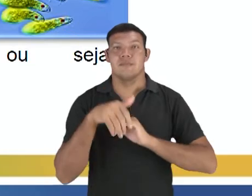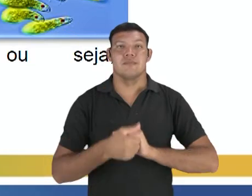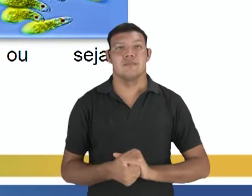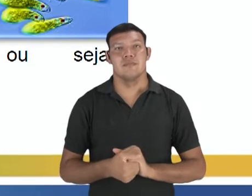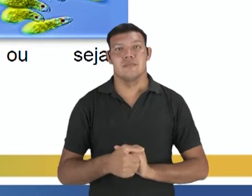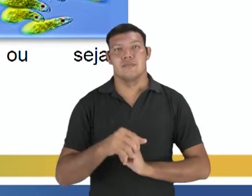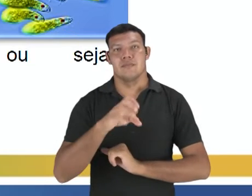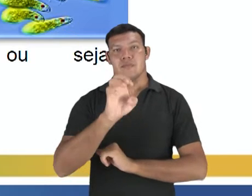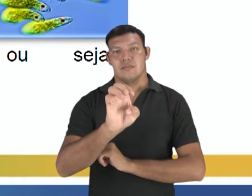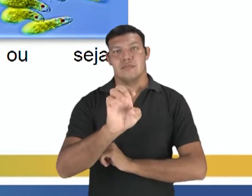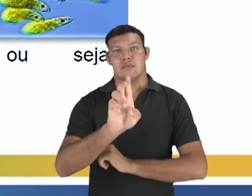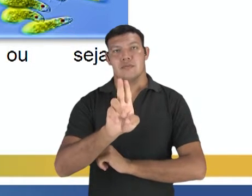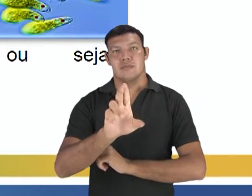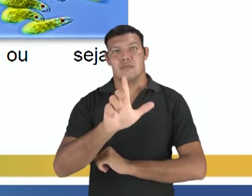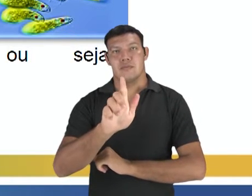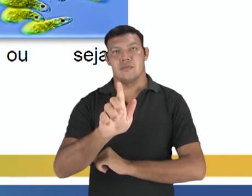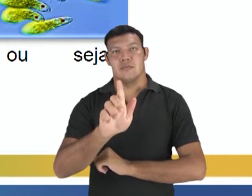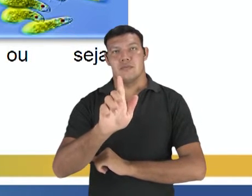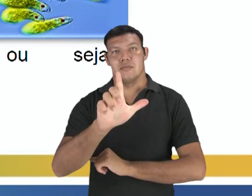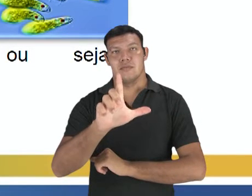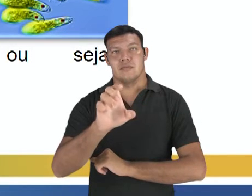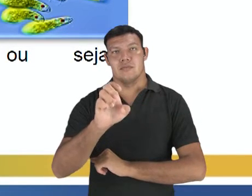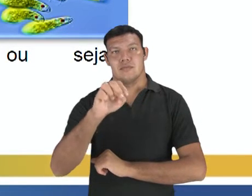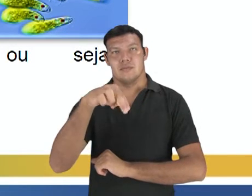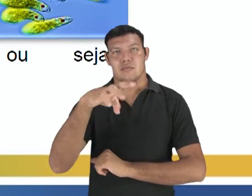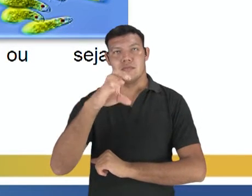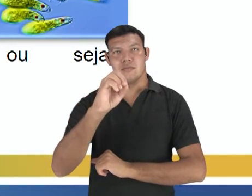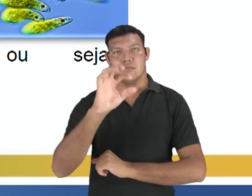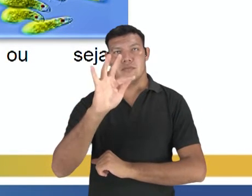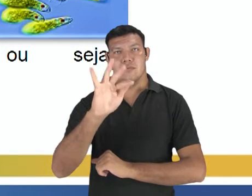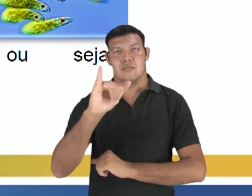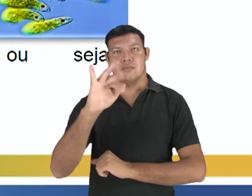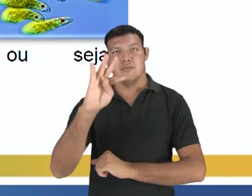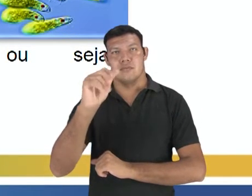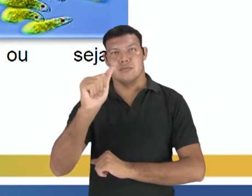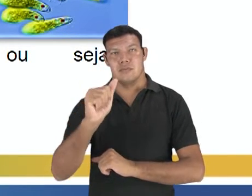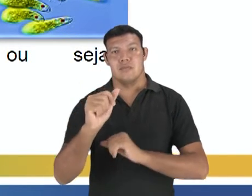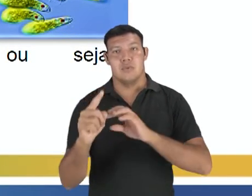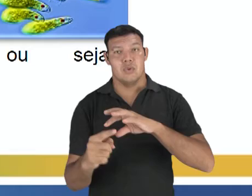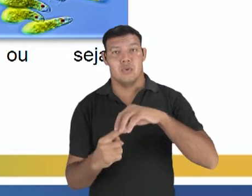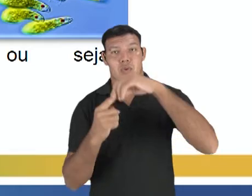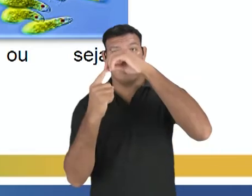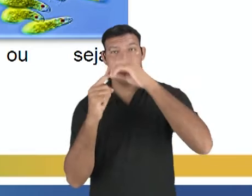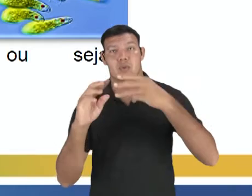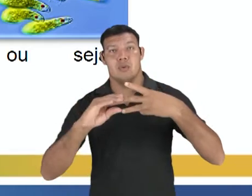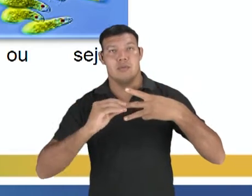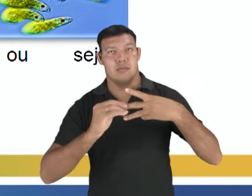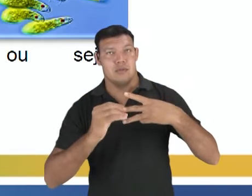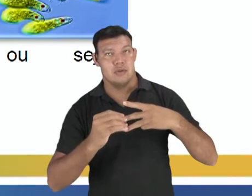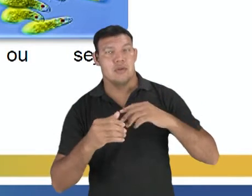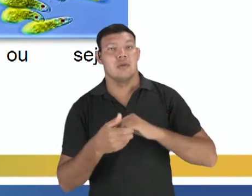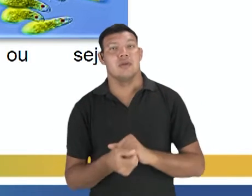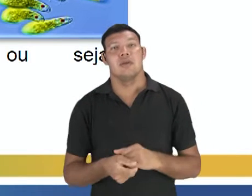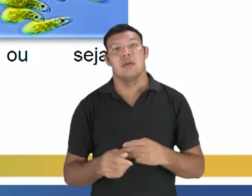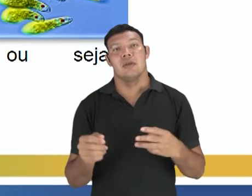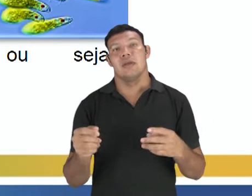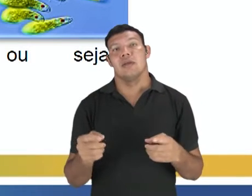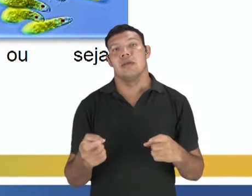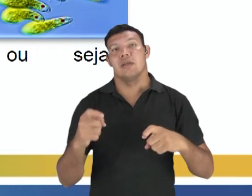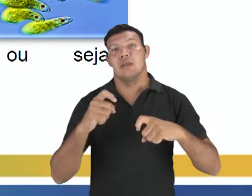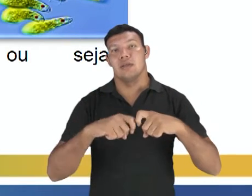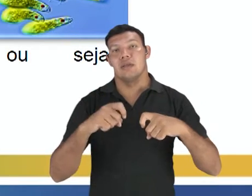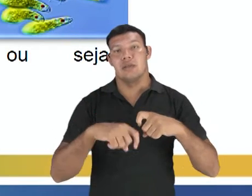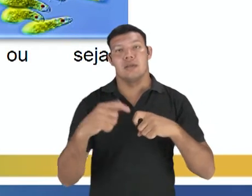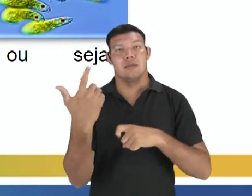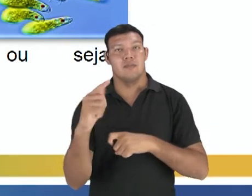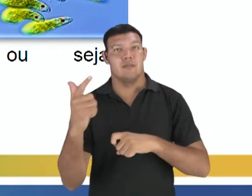tem de características? São aquelas algas unicelulares, que são assexuadas, que possuem uma estrutura